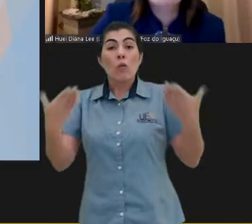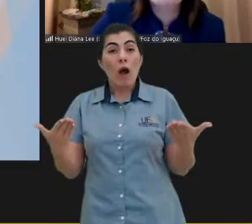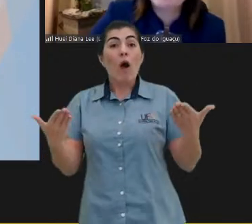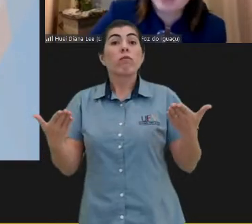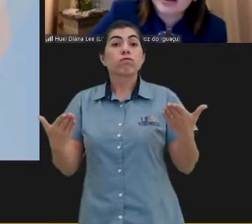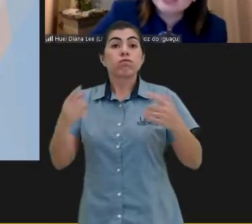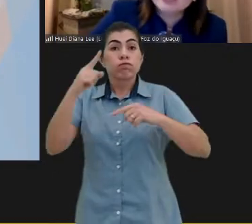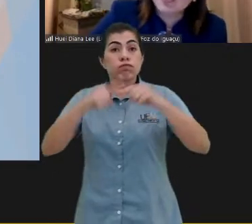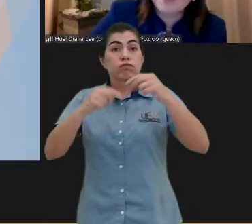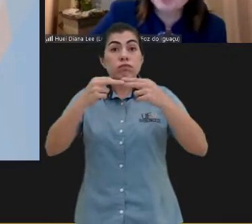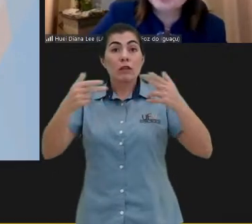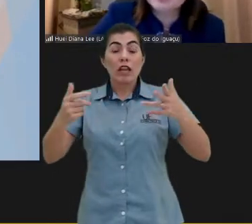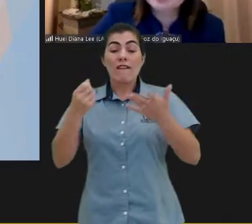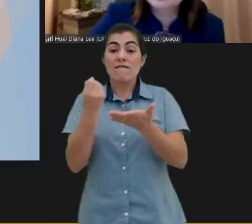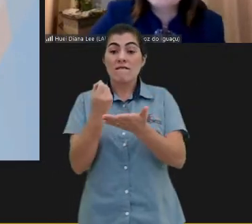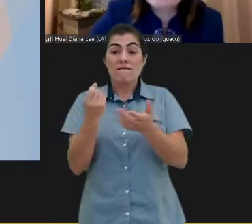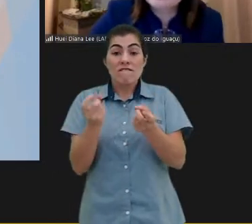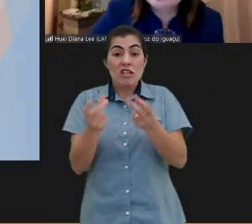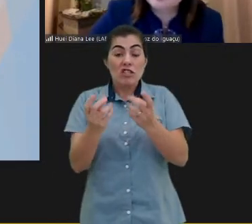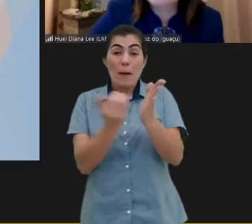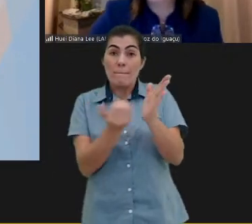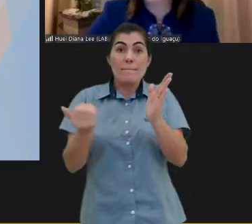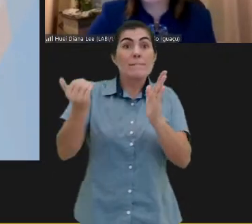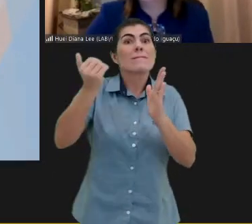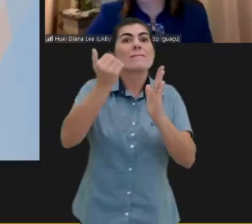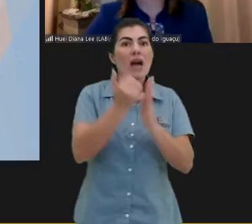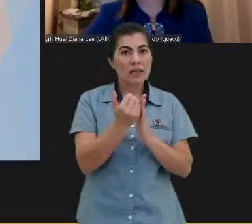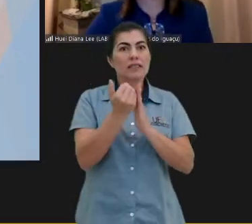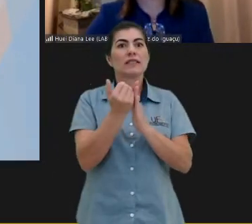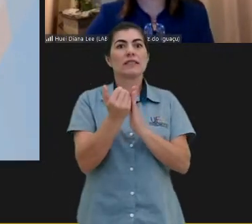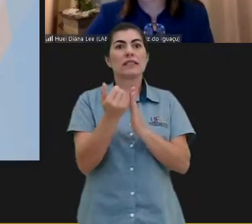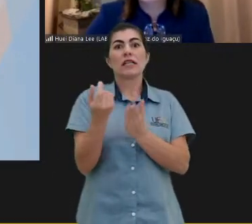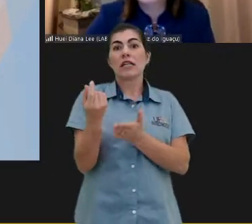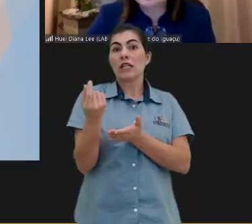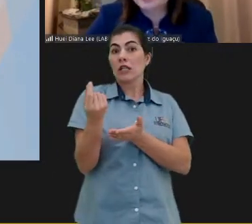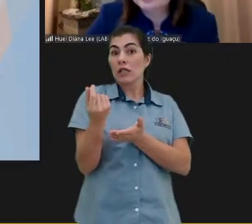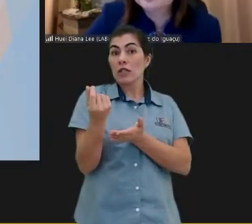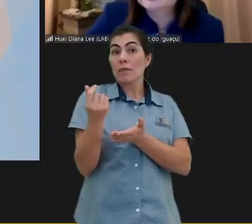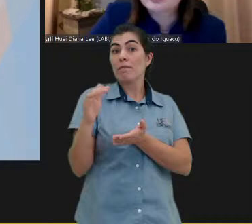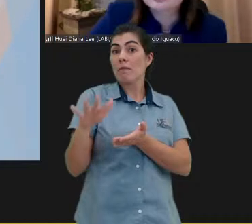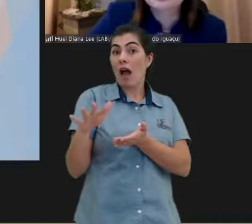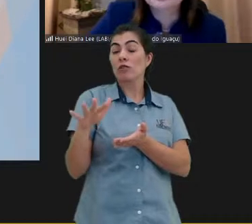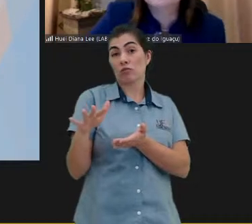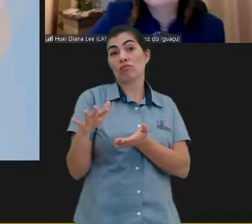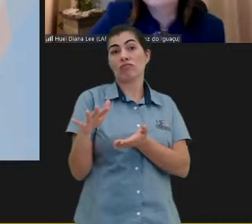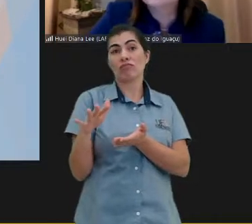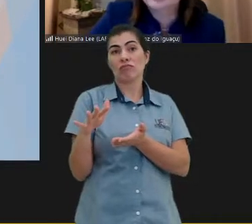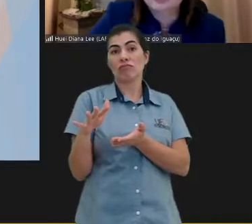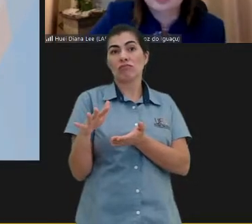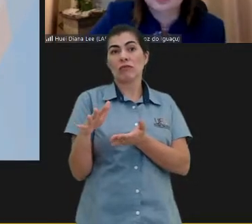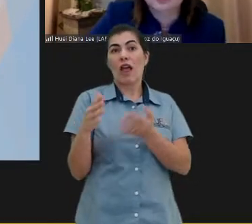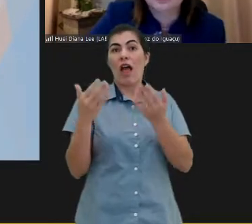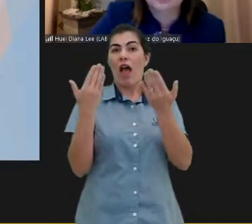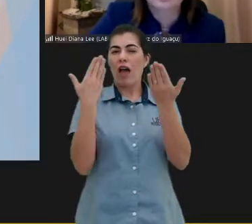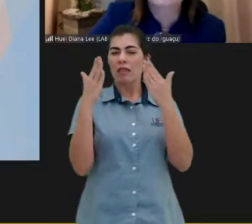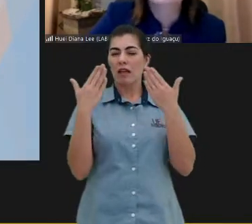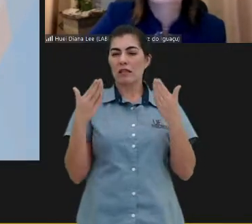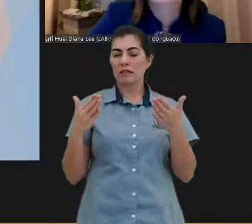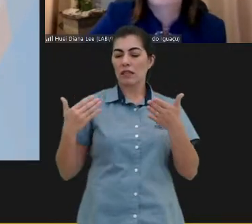lucratividade venderia mais com a promoção de um item de baixa lucratividade? Por exemplo, olhando para os dados dos últimos 10